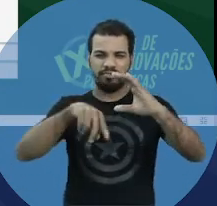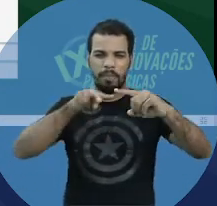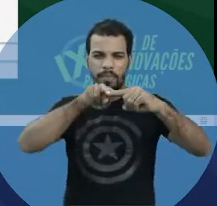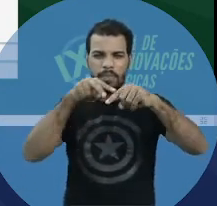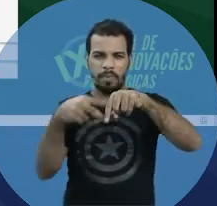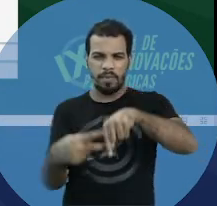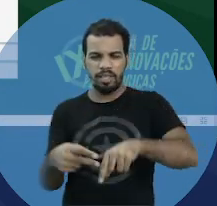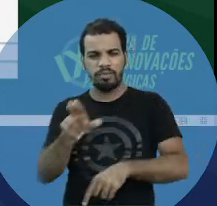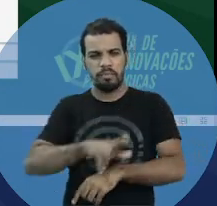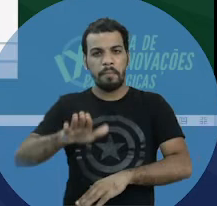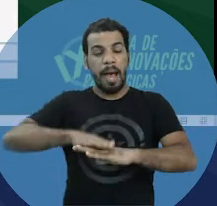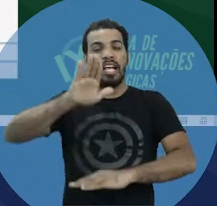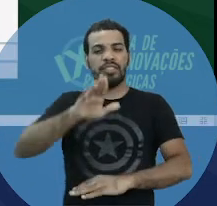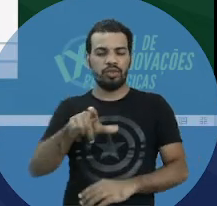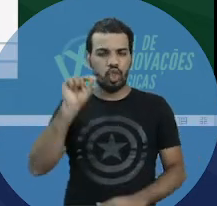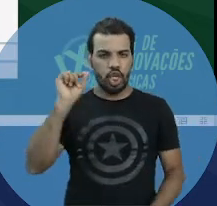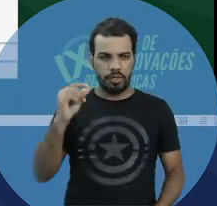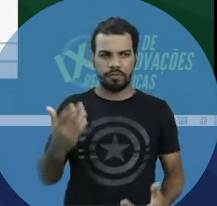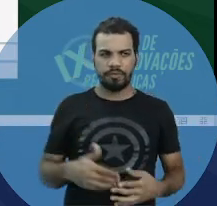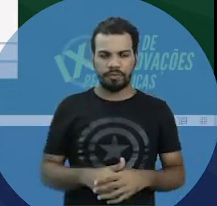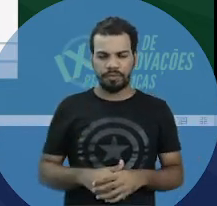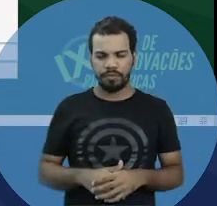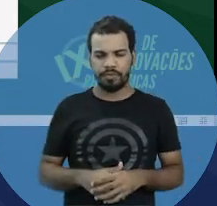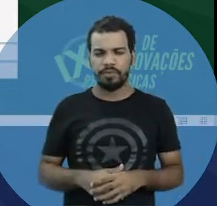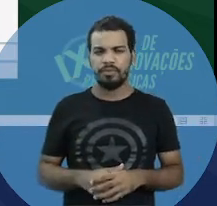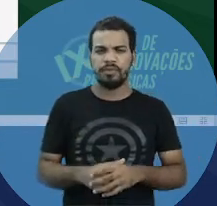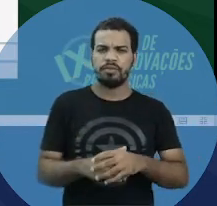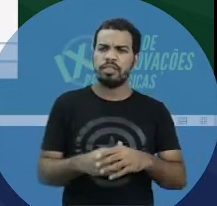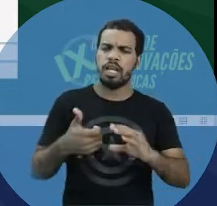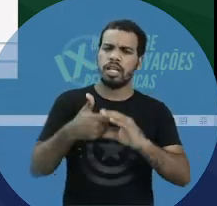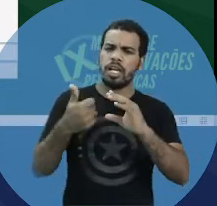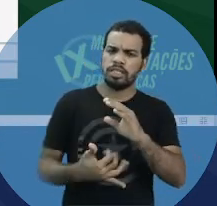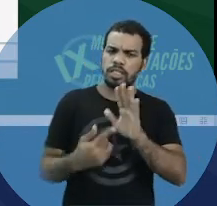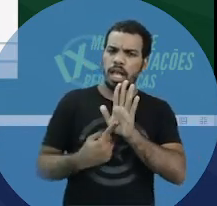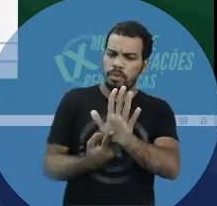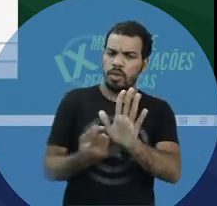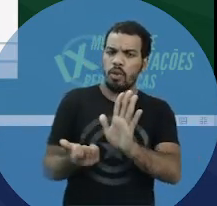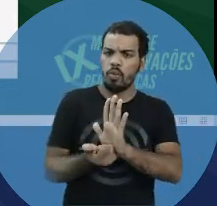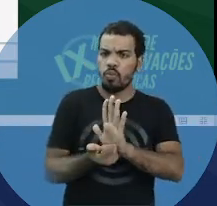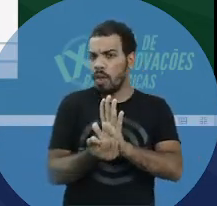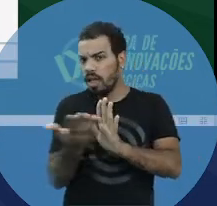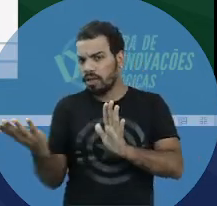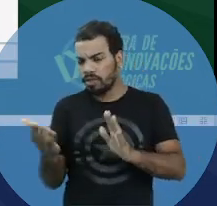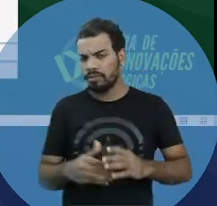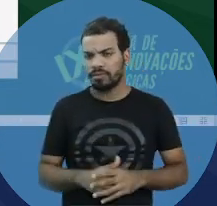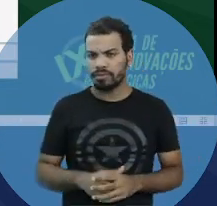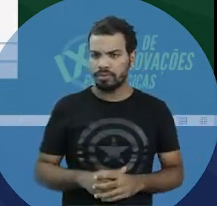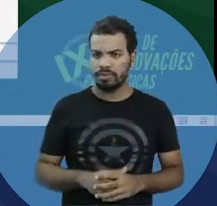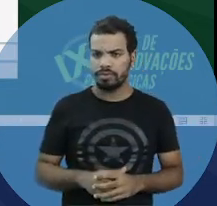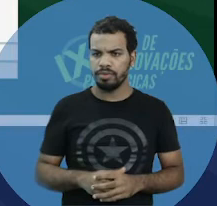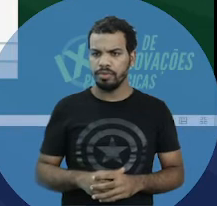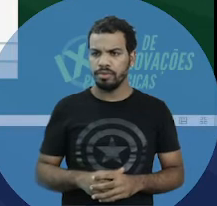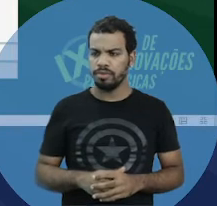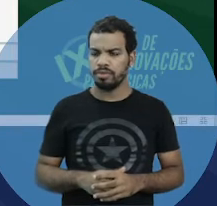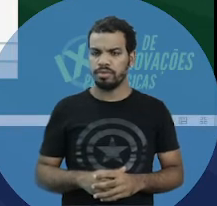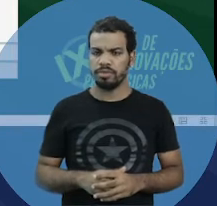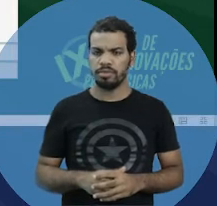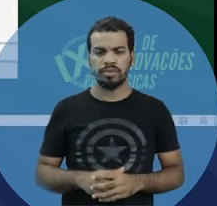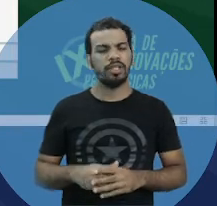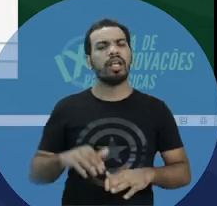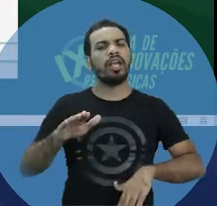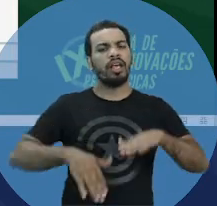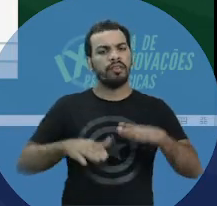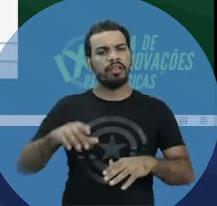utilizaram, o quanto muitas vezes aquelas características se apresentavam tanto na população e que muitas vezes naquele dia a dia ele não tinha